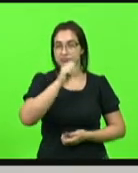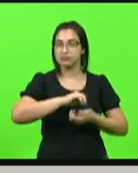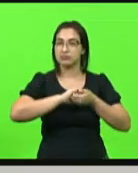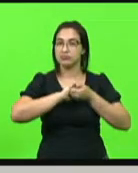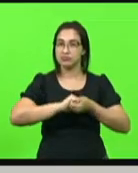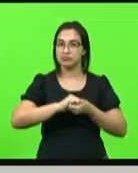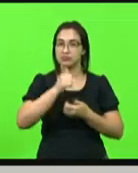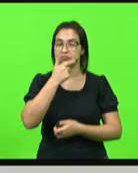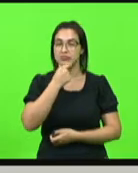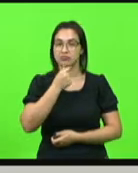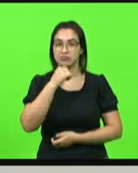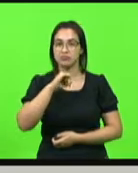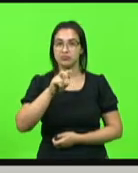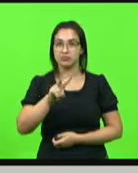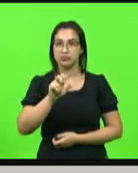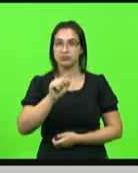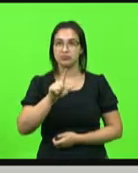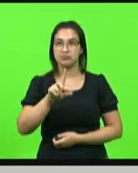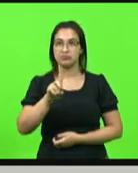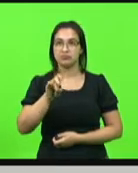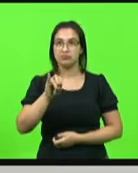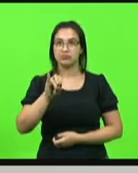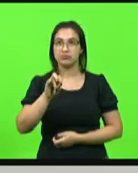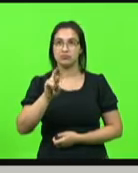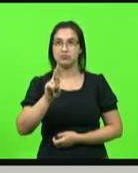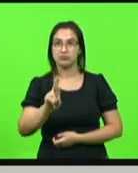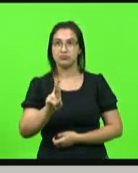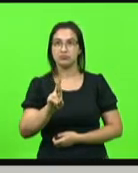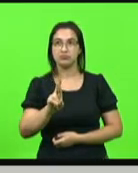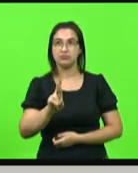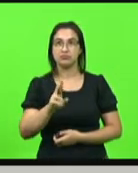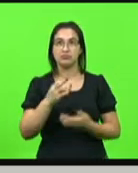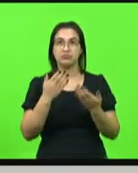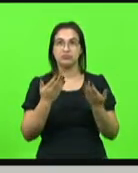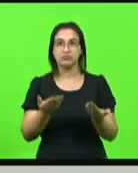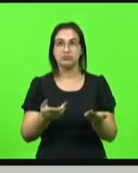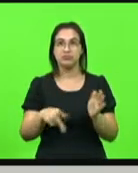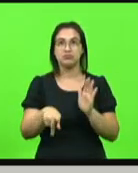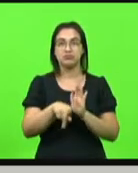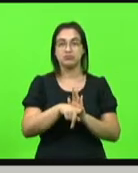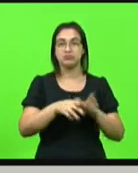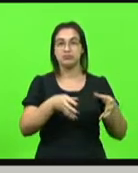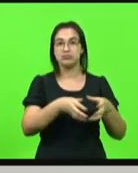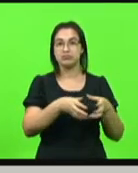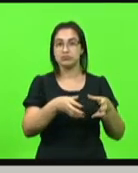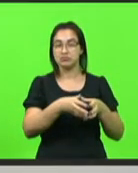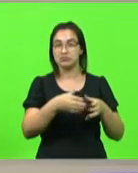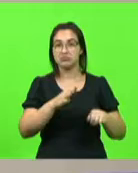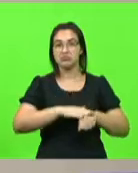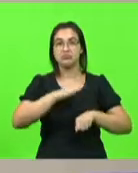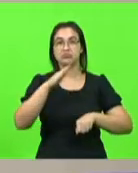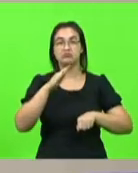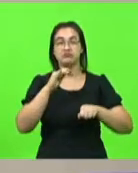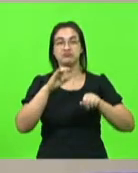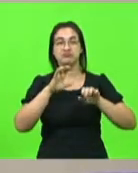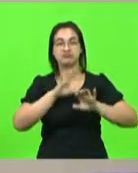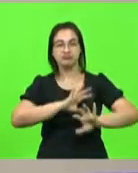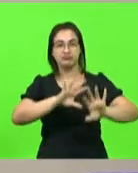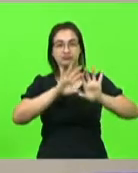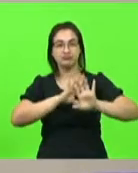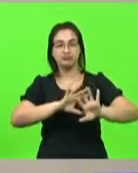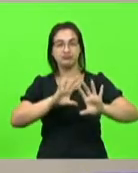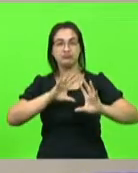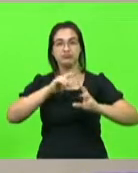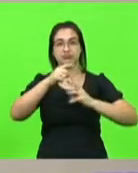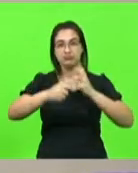senhor Valdir Sequinel Filho, por fazer parte do ranking de pesquisadores mais influentes do mundo, em discussão.